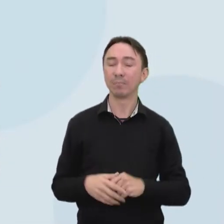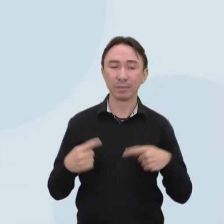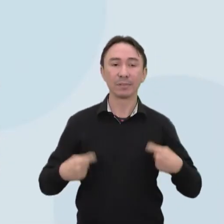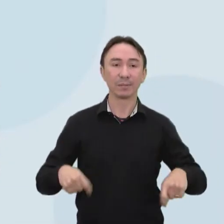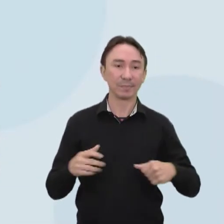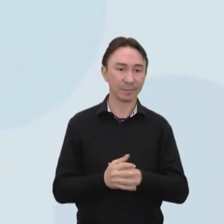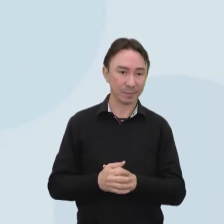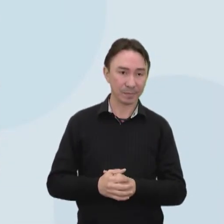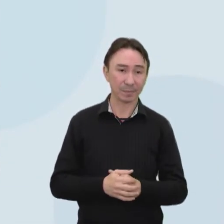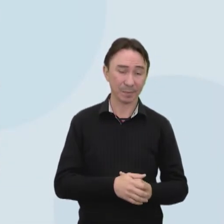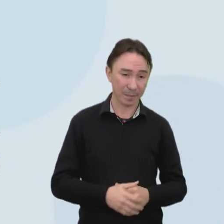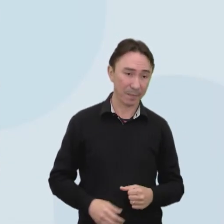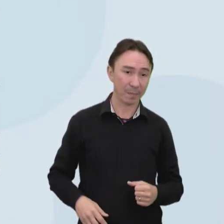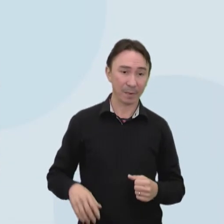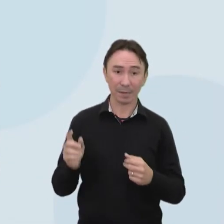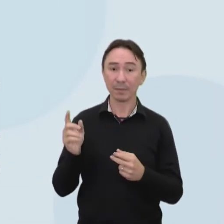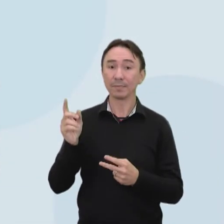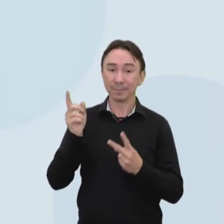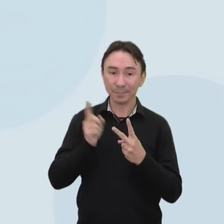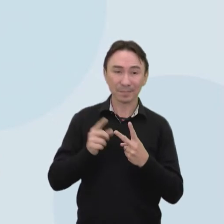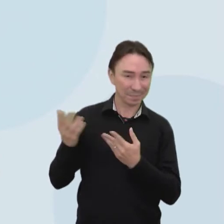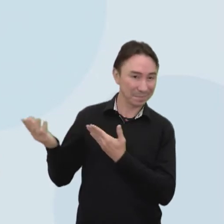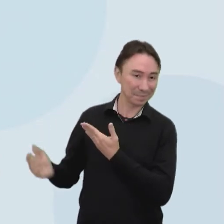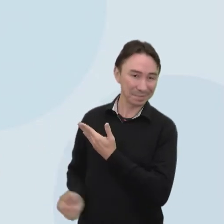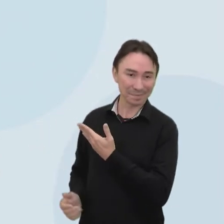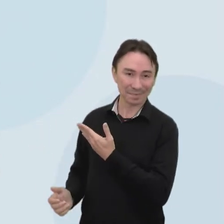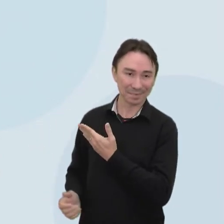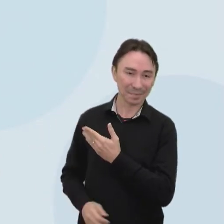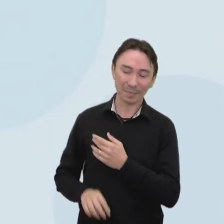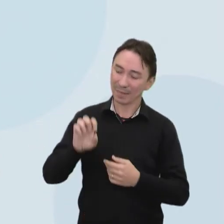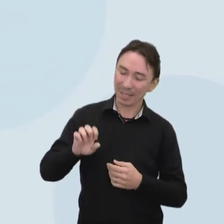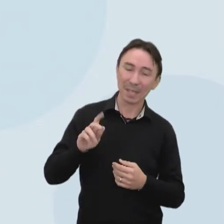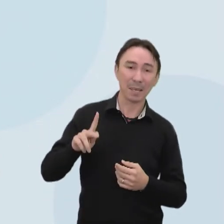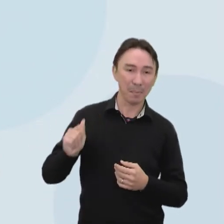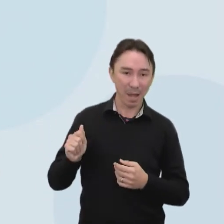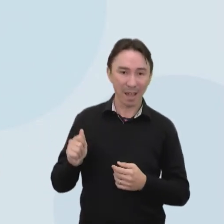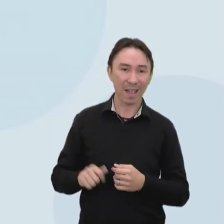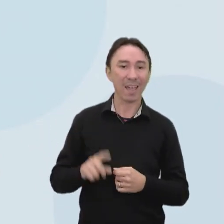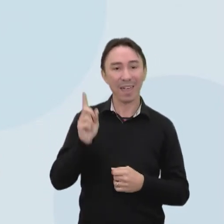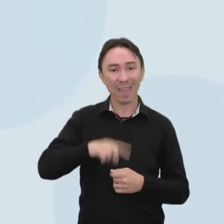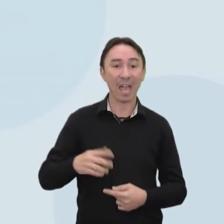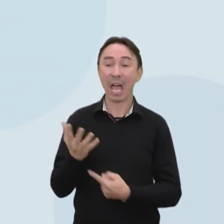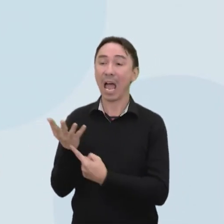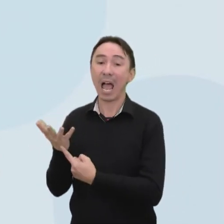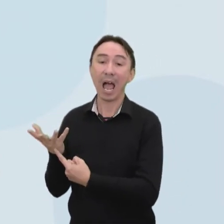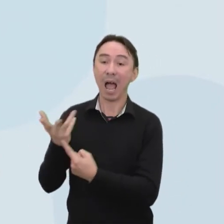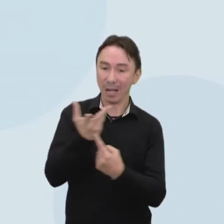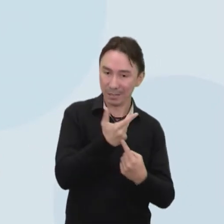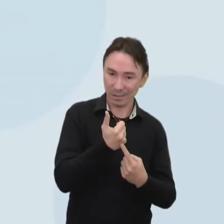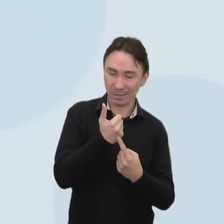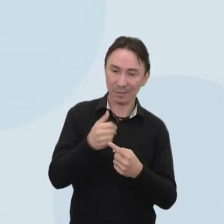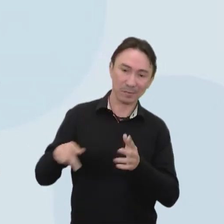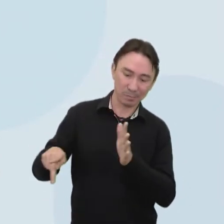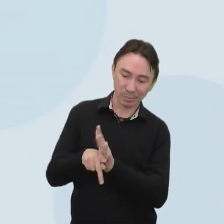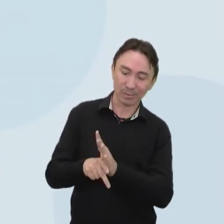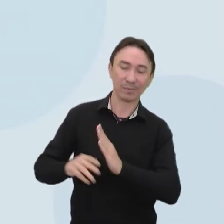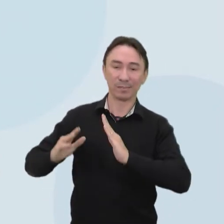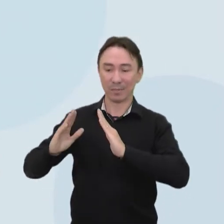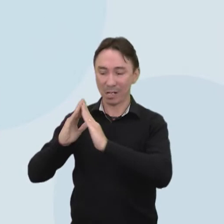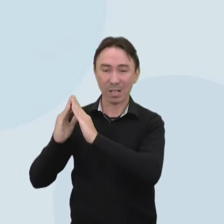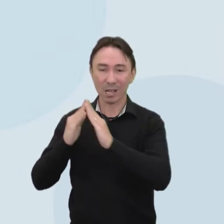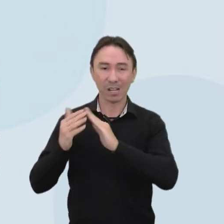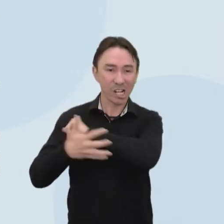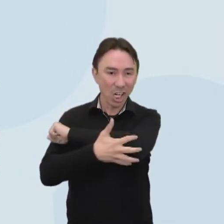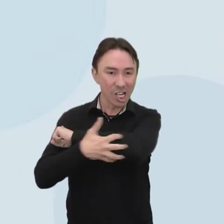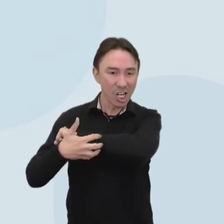EPA, Encontro Periférico de Artes, chega à sua 5ª edição em Salvador. Uma foto fornecida aí pela Agência Nacional das